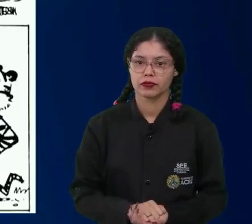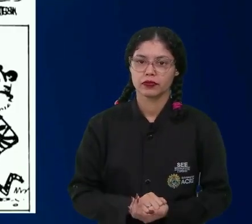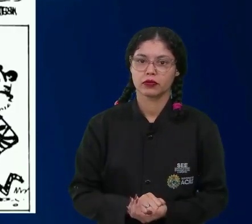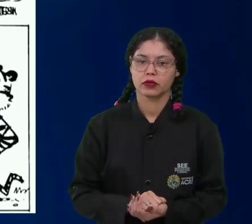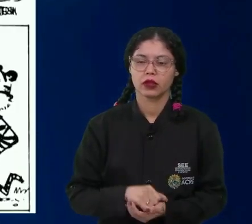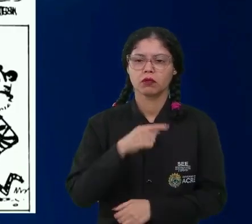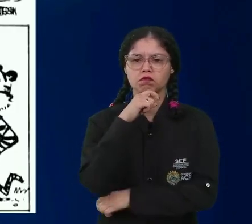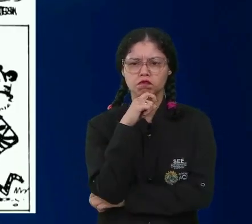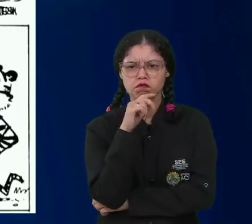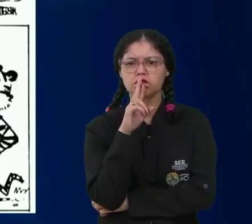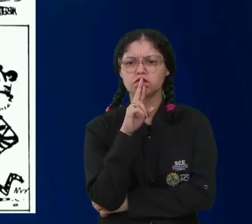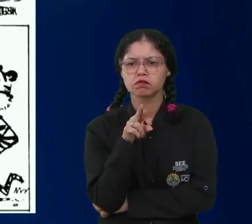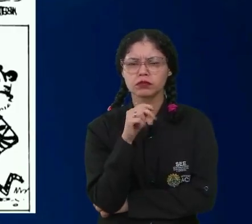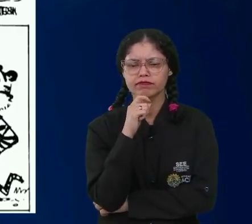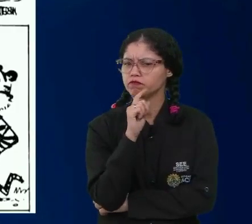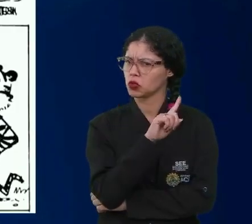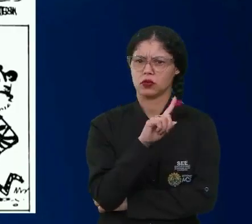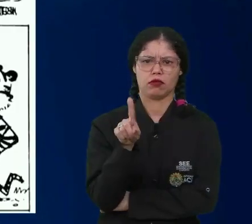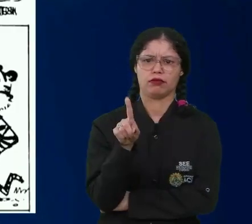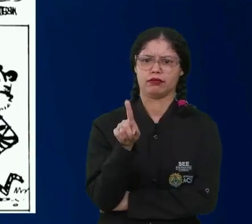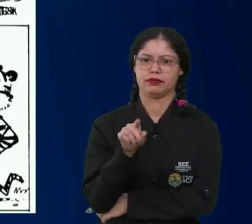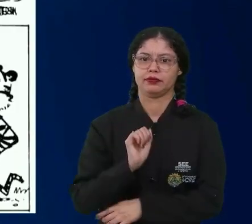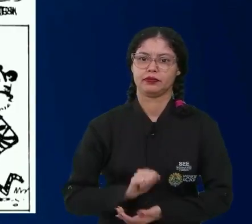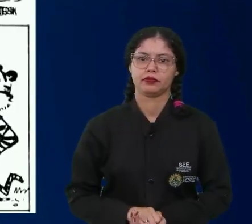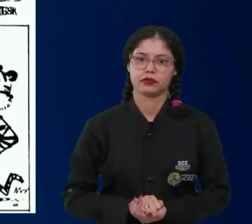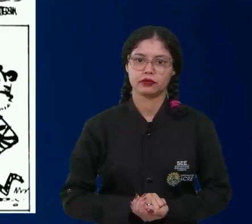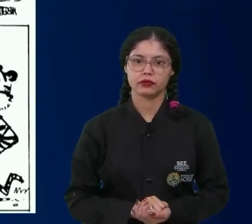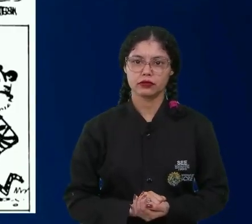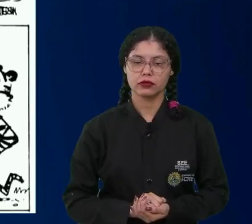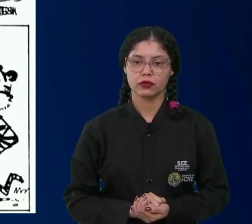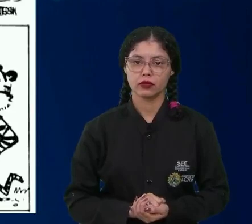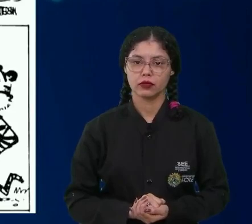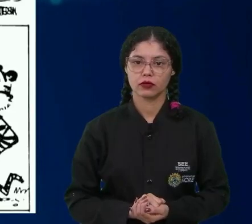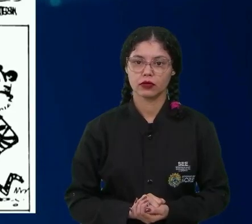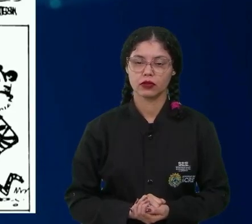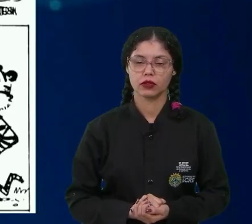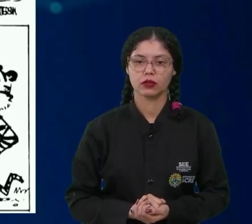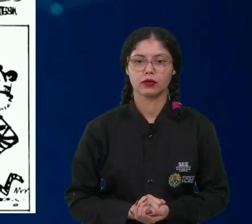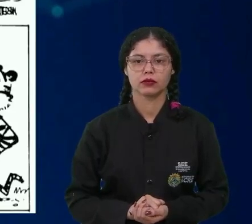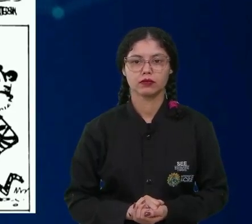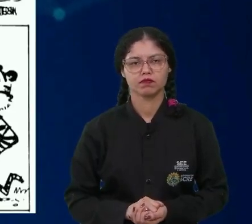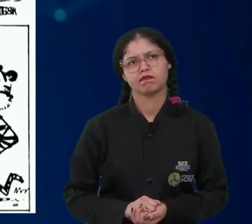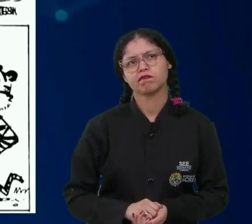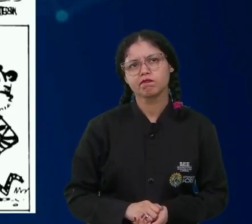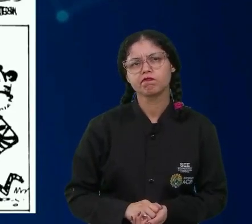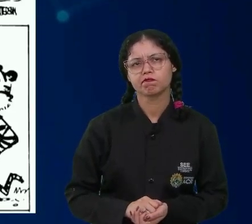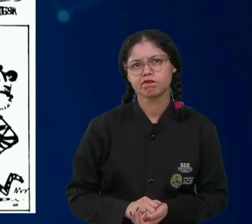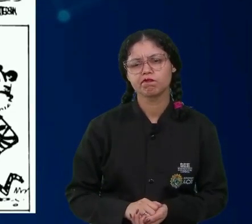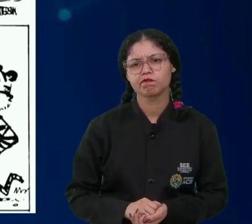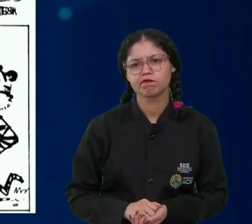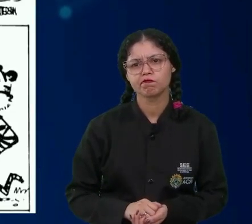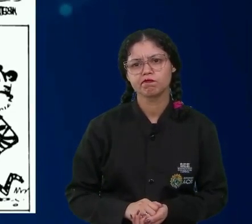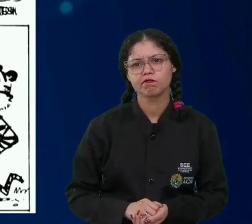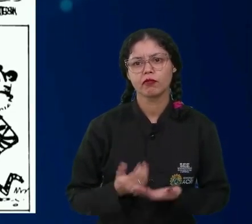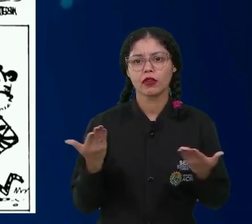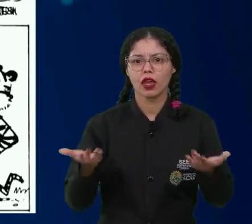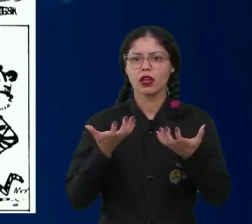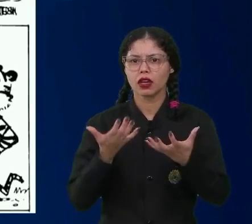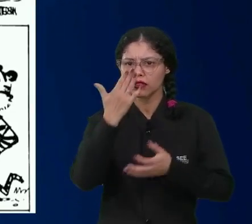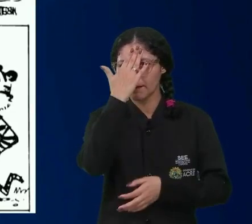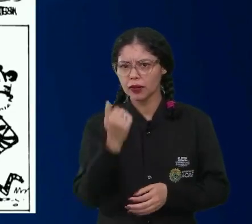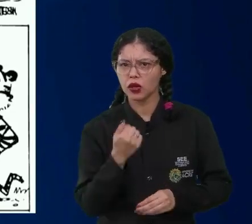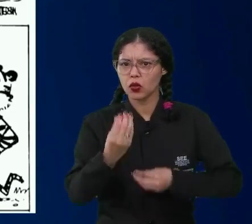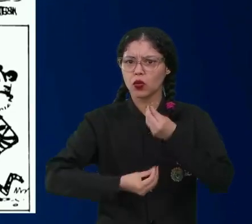gato responde: não. Aí o menino diz o seguinte, ele,